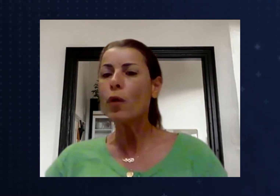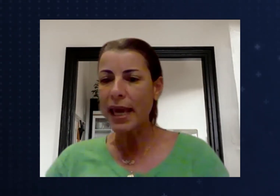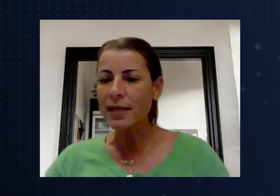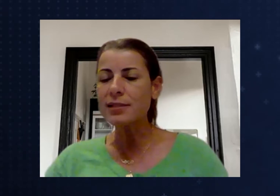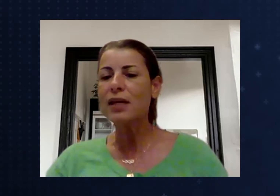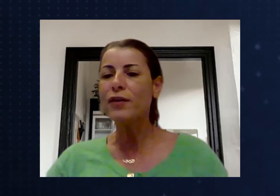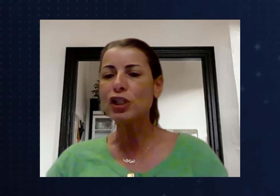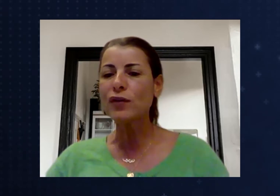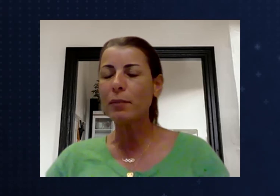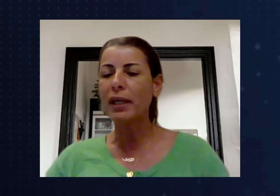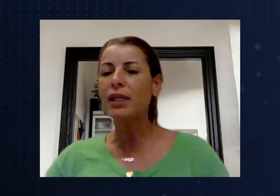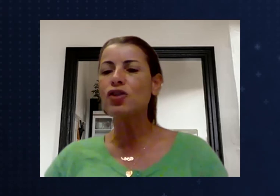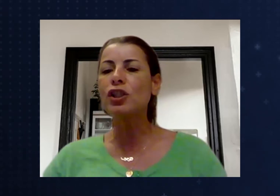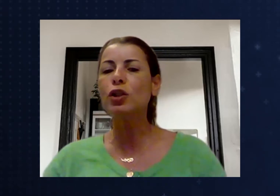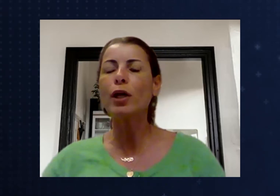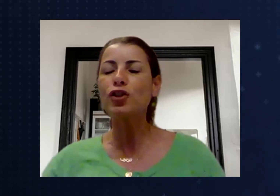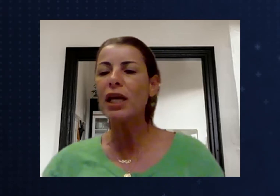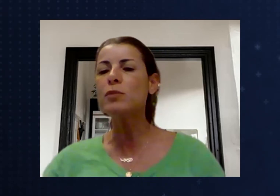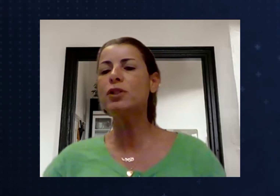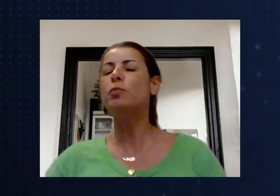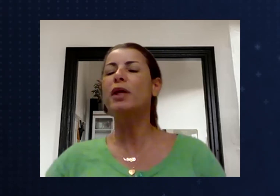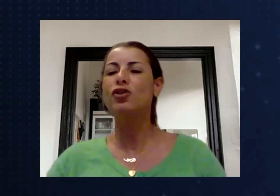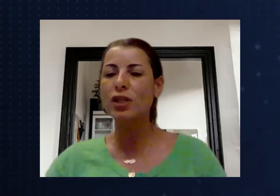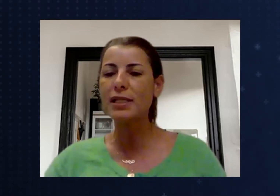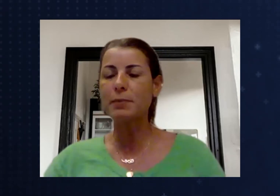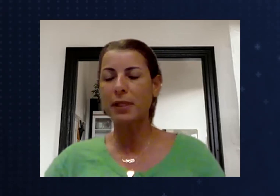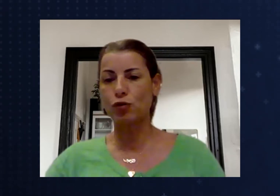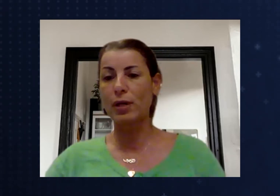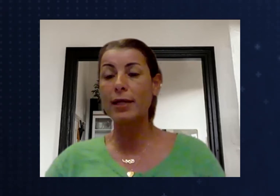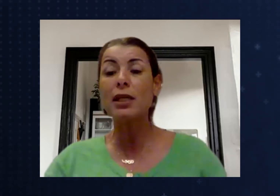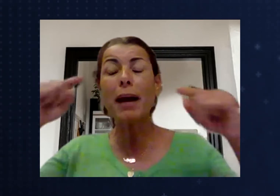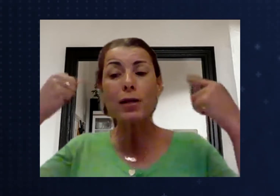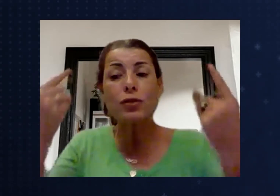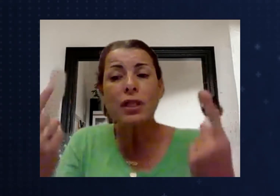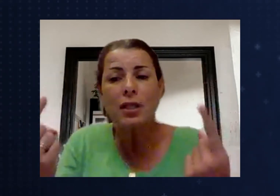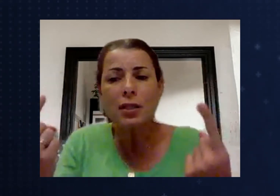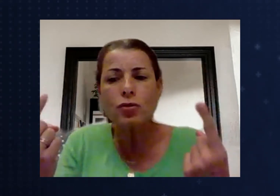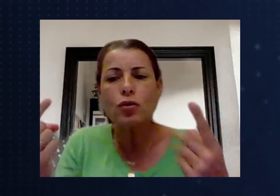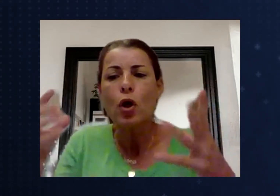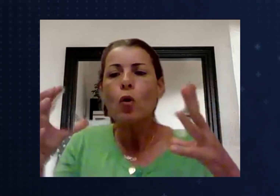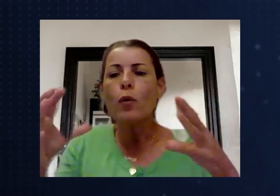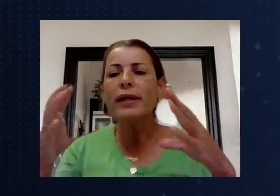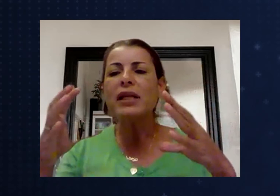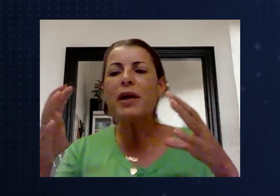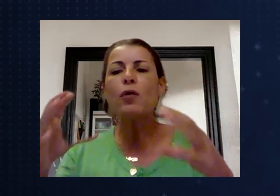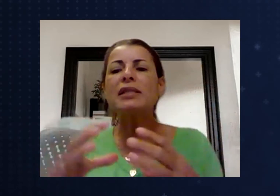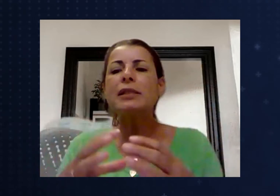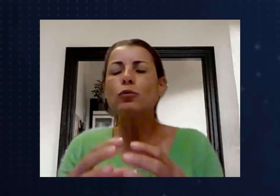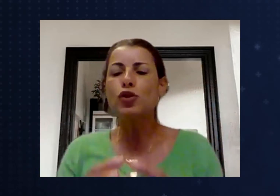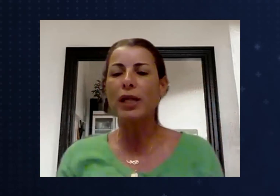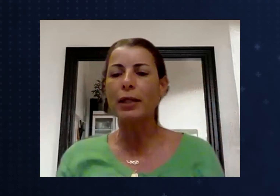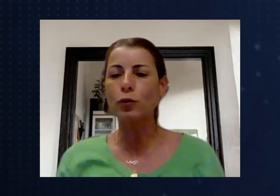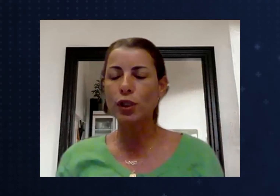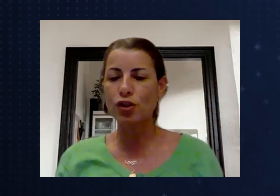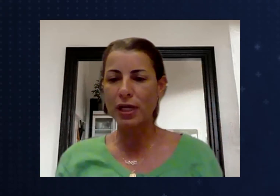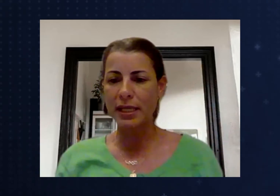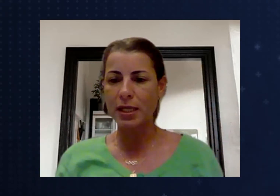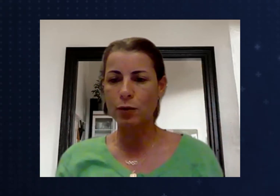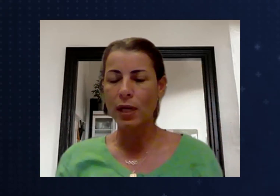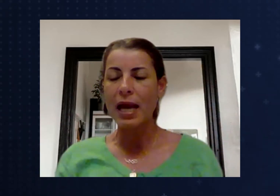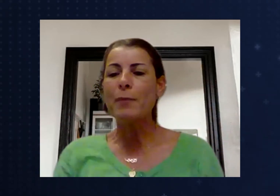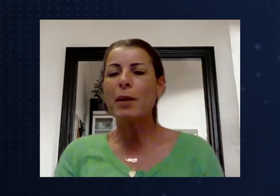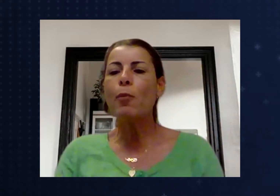é que reconhece efetivamente que nós temos expertise para julgar isso. E mais do que isso, o crime aconteceu no estado do